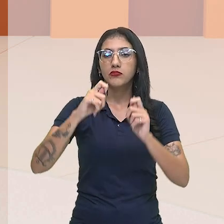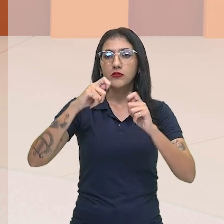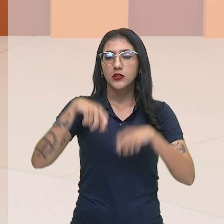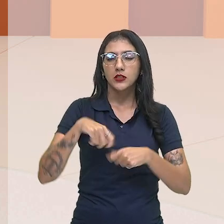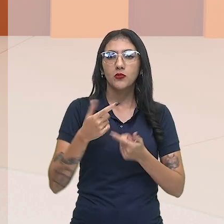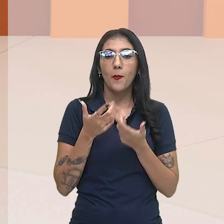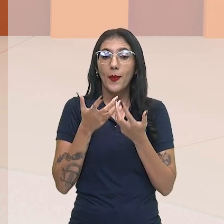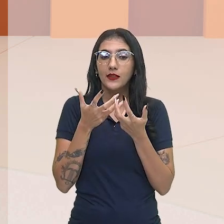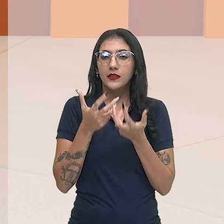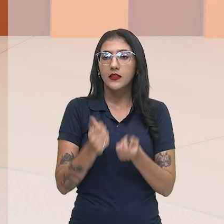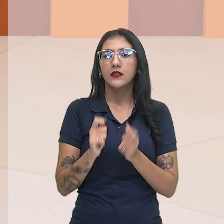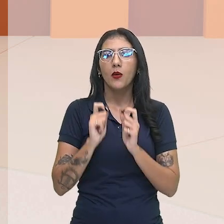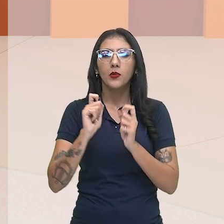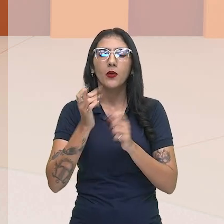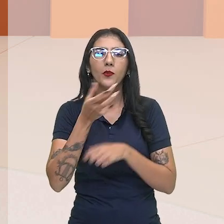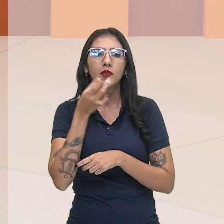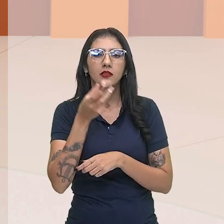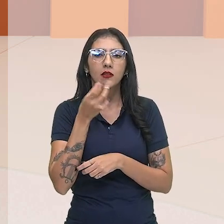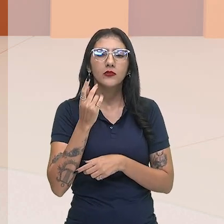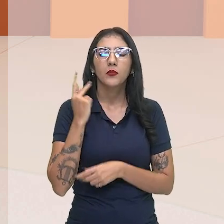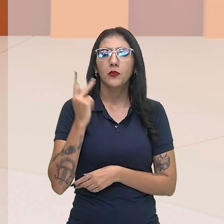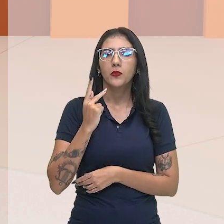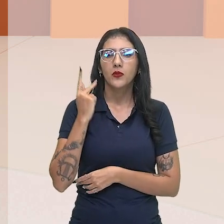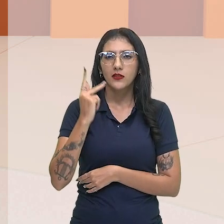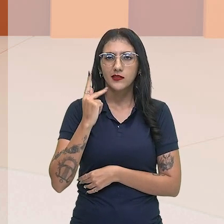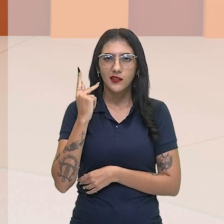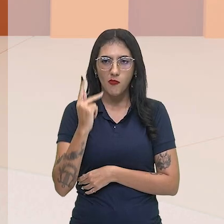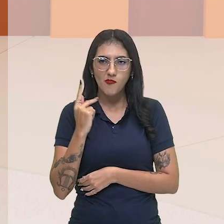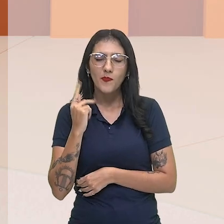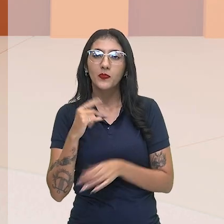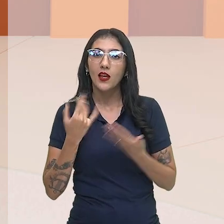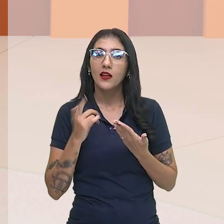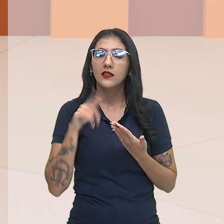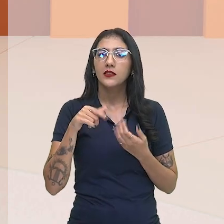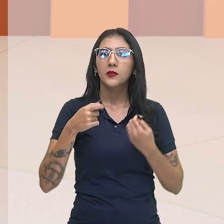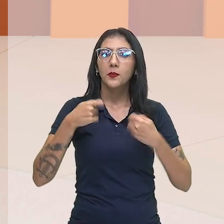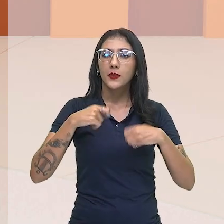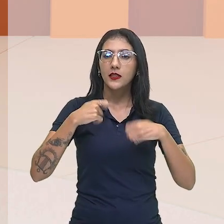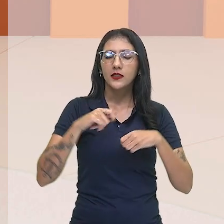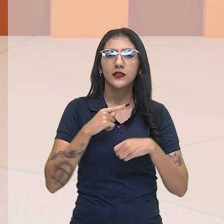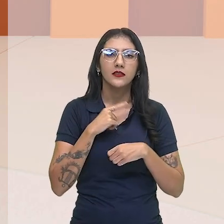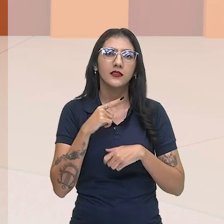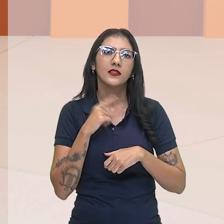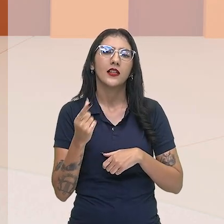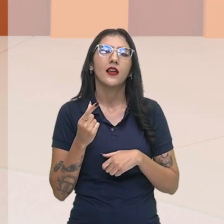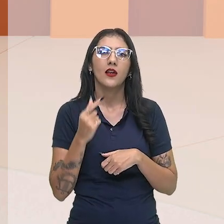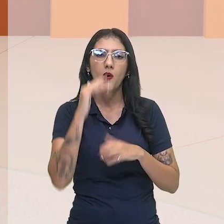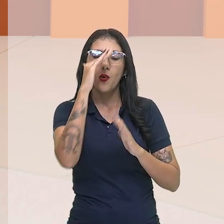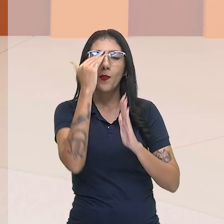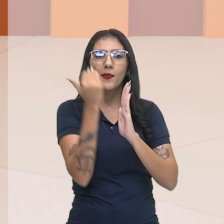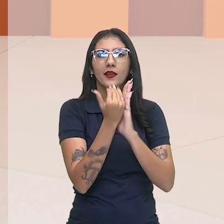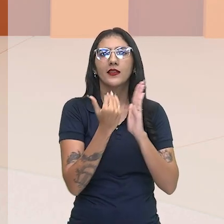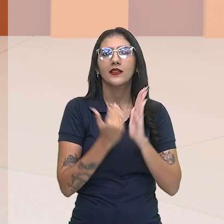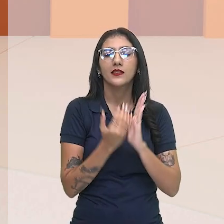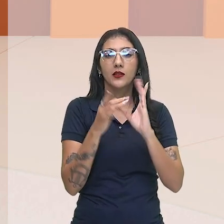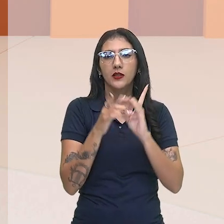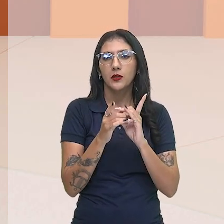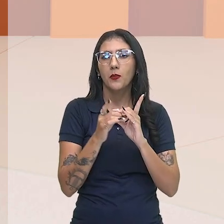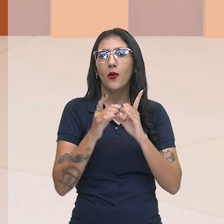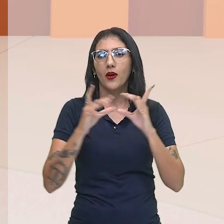a população. É assim que deve ser, é assim que o sistema democrático